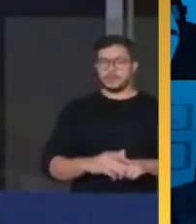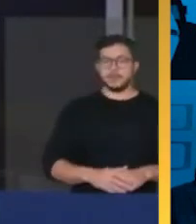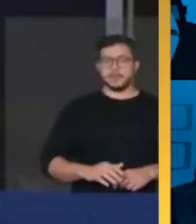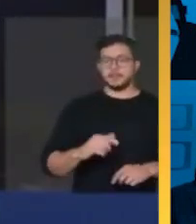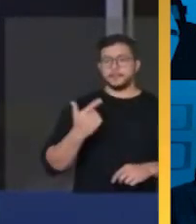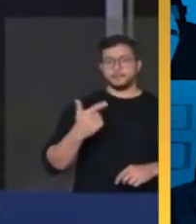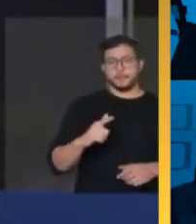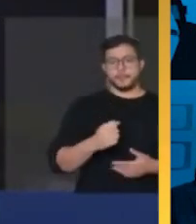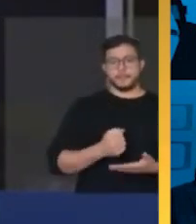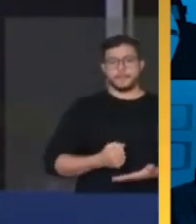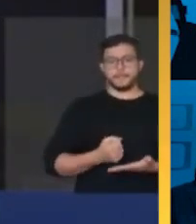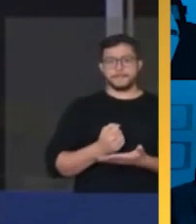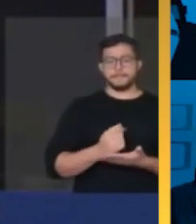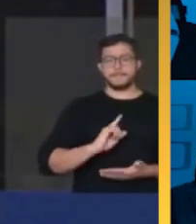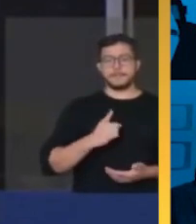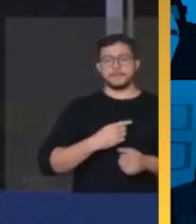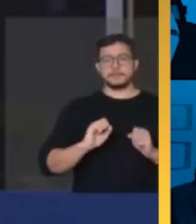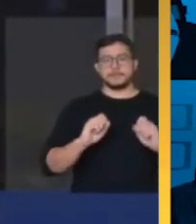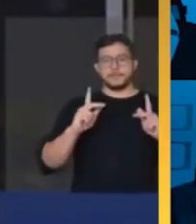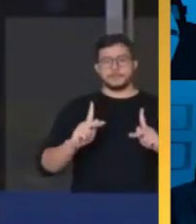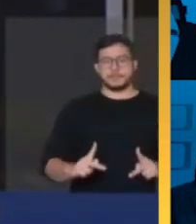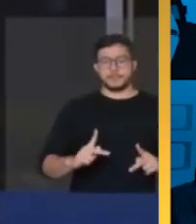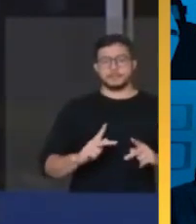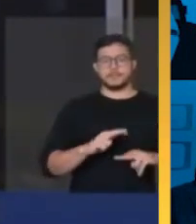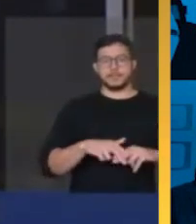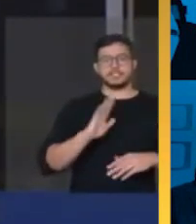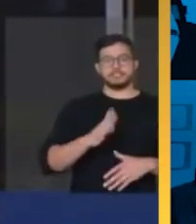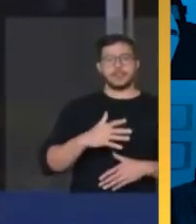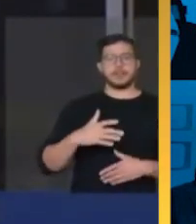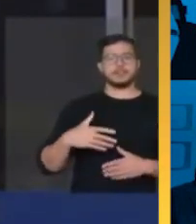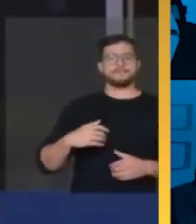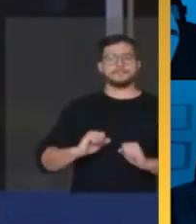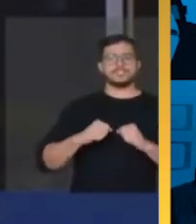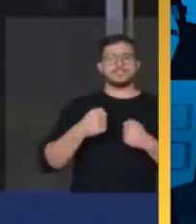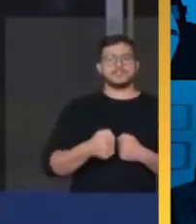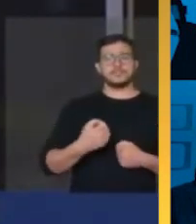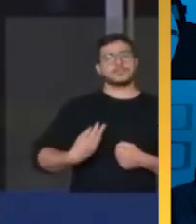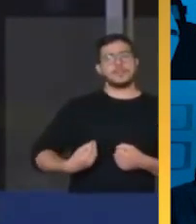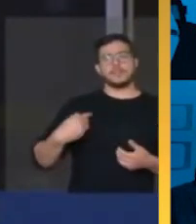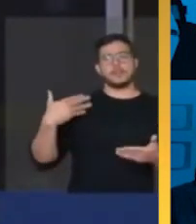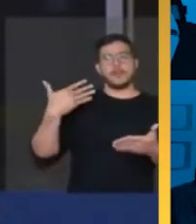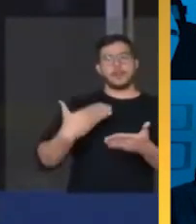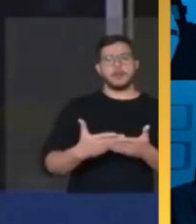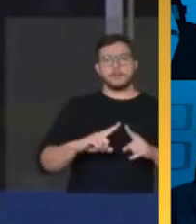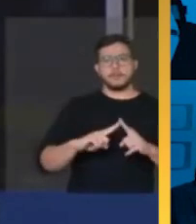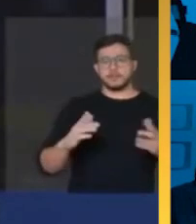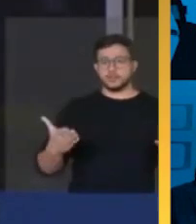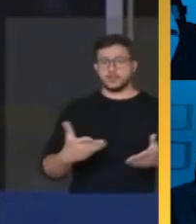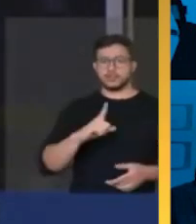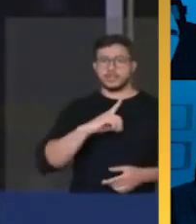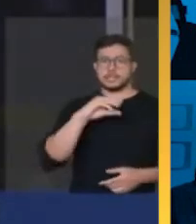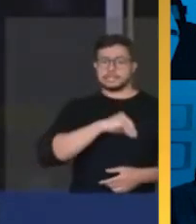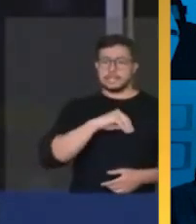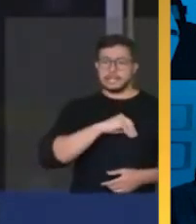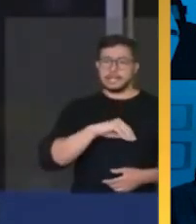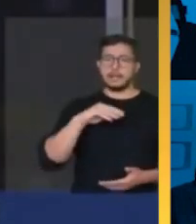não recompensa os nossos aposentados e pensionistas que lutaram uma vida inteira e hoje ganham um salário de fome. Alguns